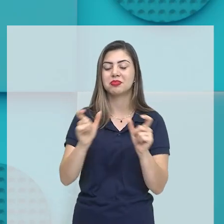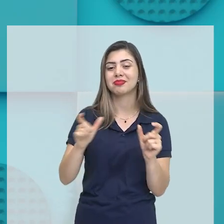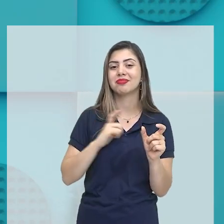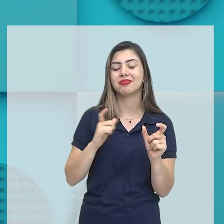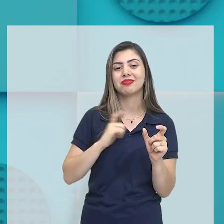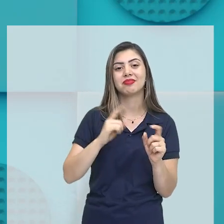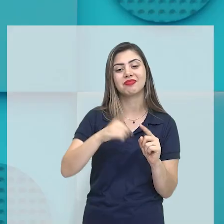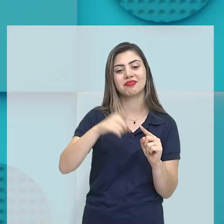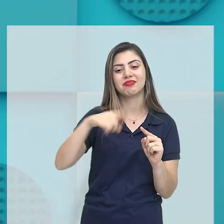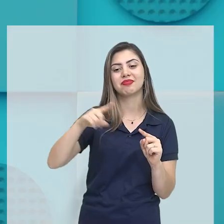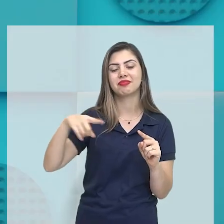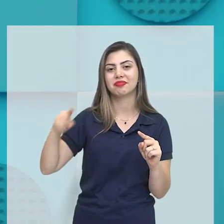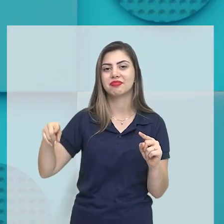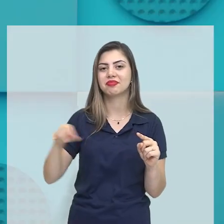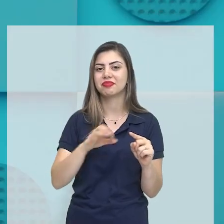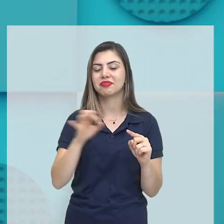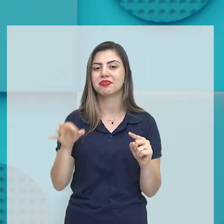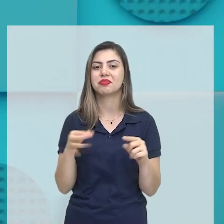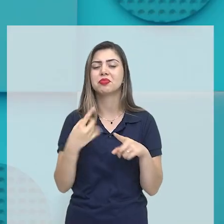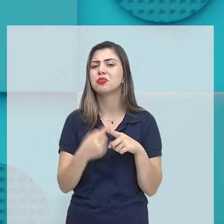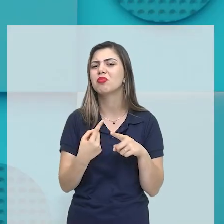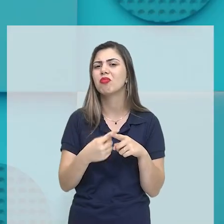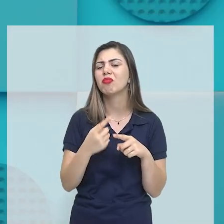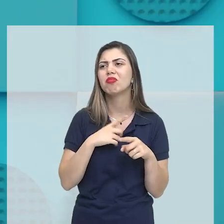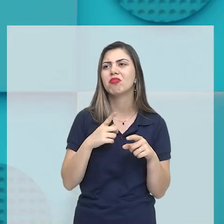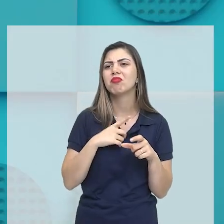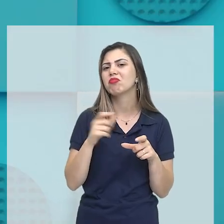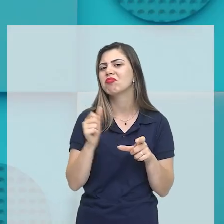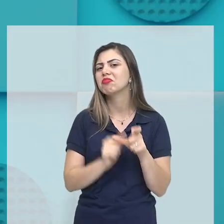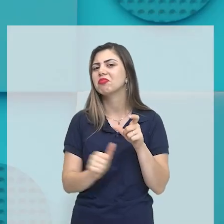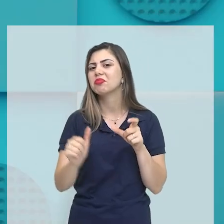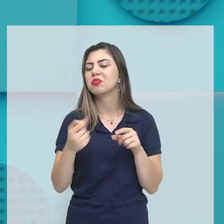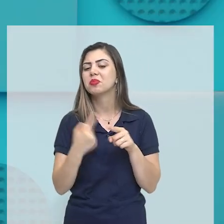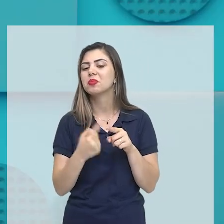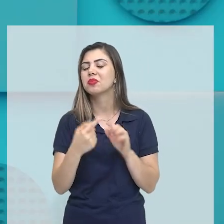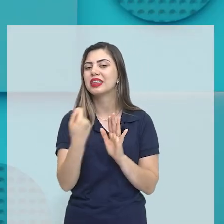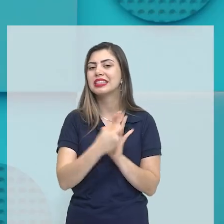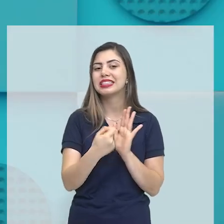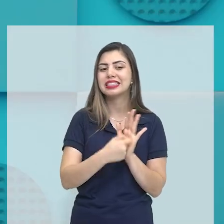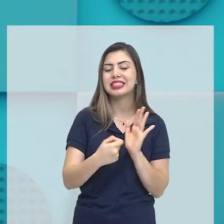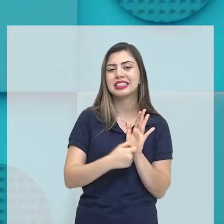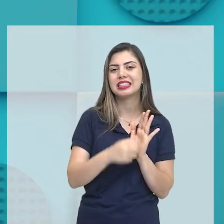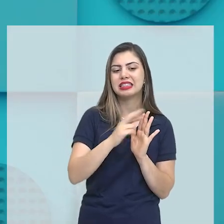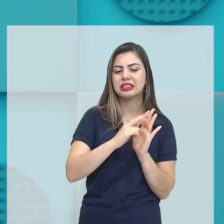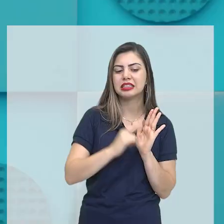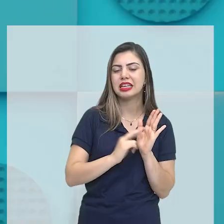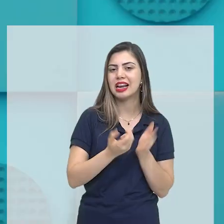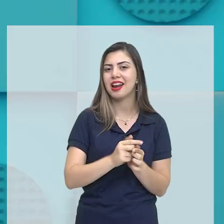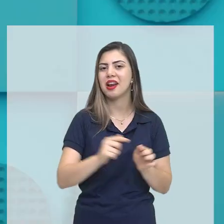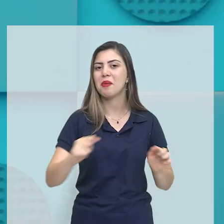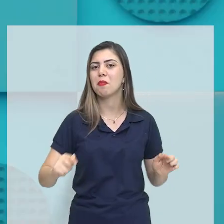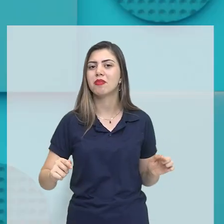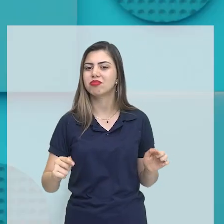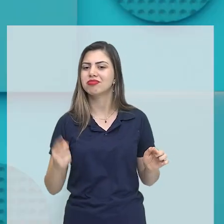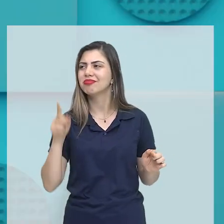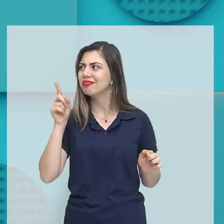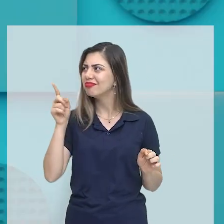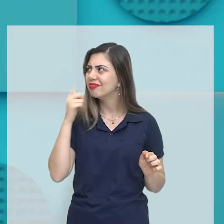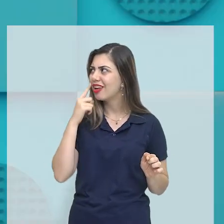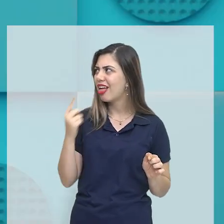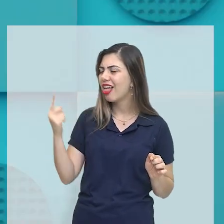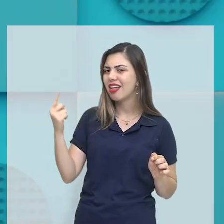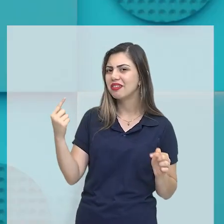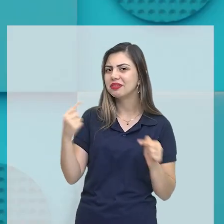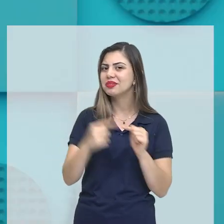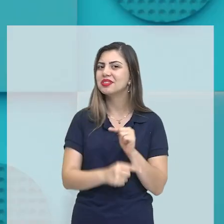uma variação, né? Por que elas sofrem? Porque elas não estão escritas de acordo com a gramática normativa ou com